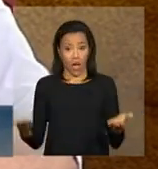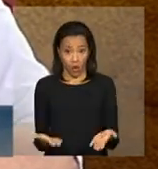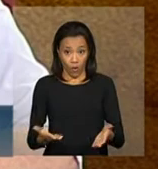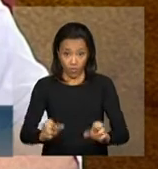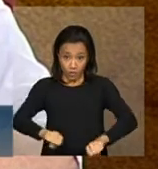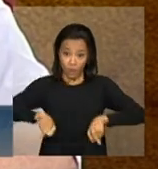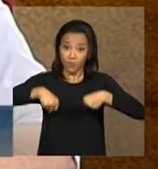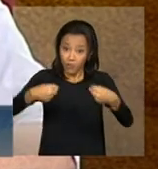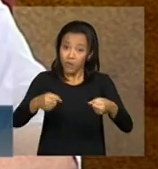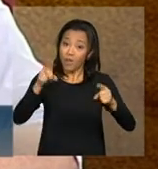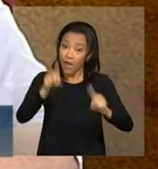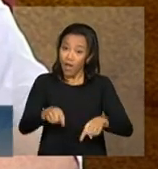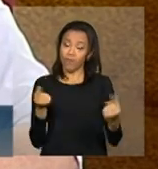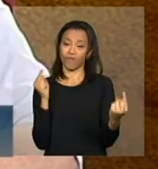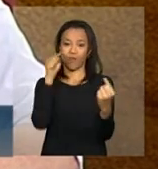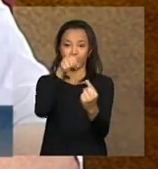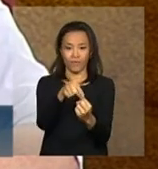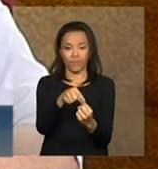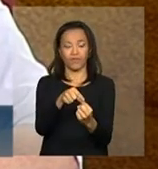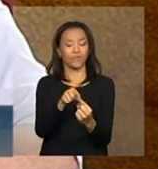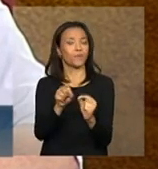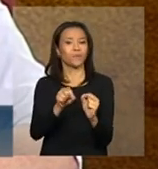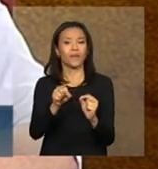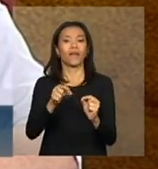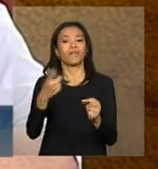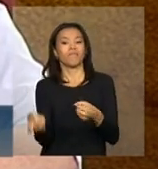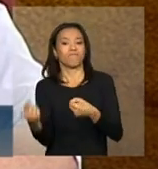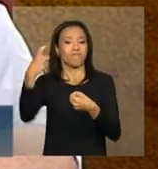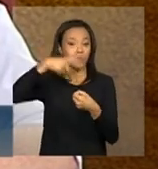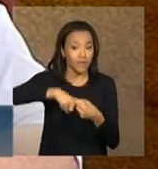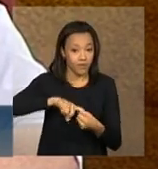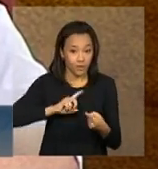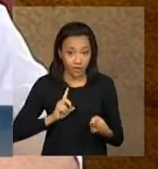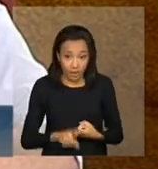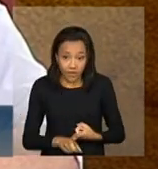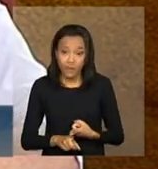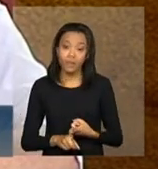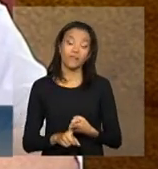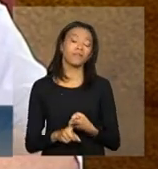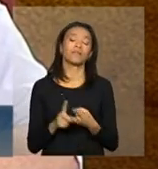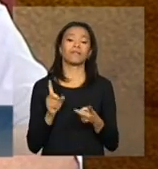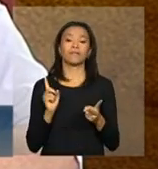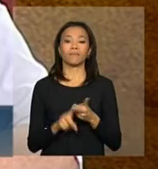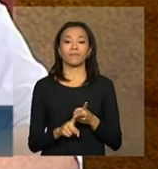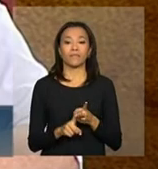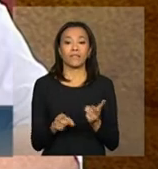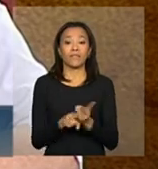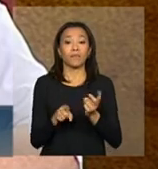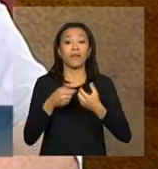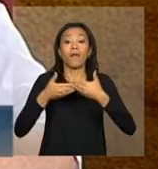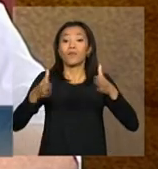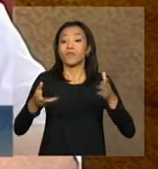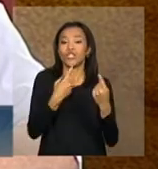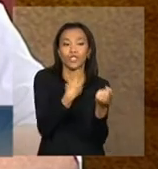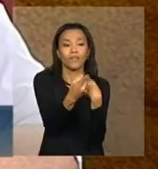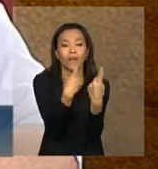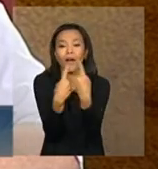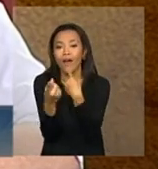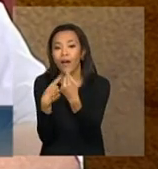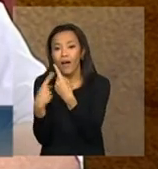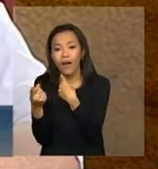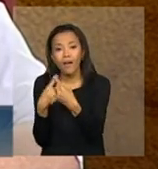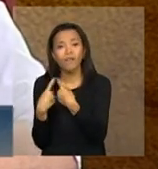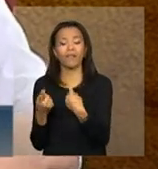nesse sentido. É realmente parceria, é abertura para o diálogo franco,